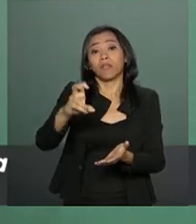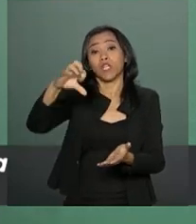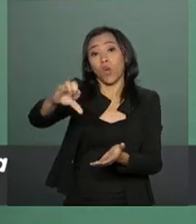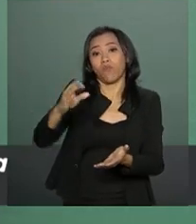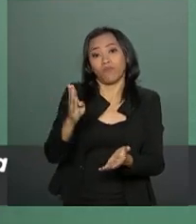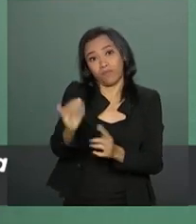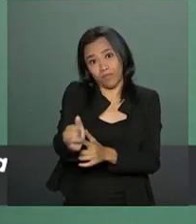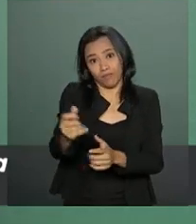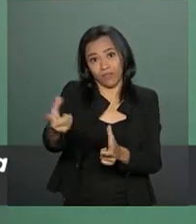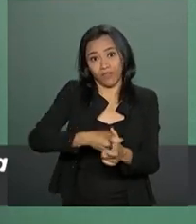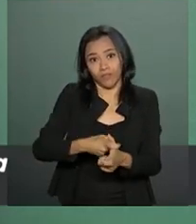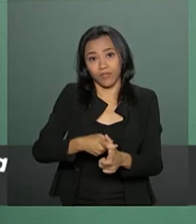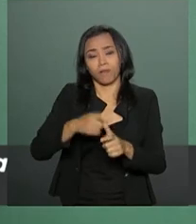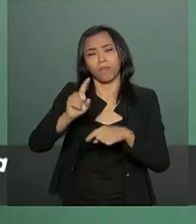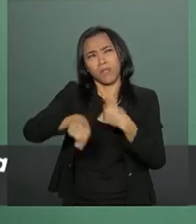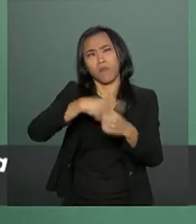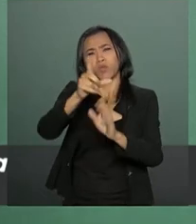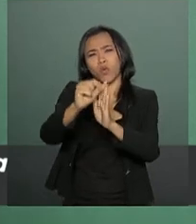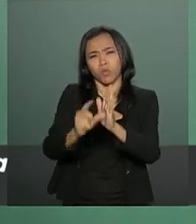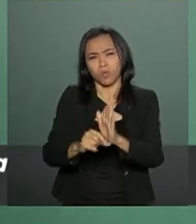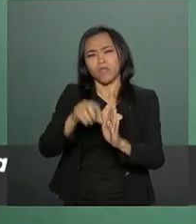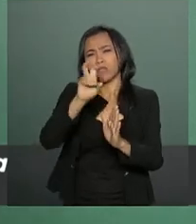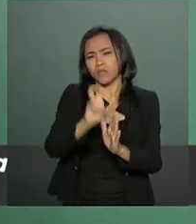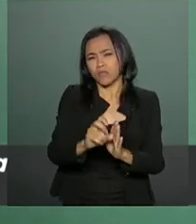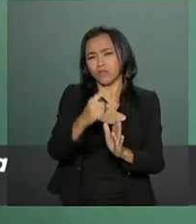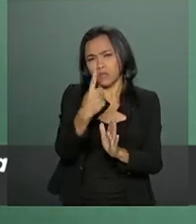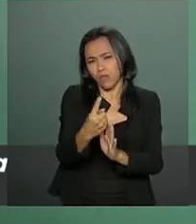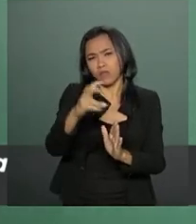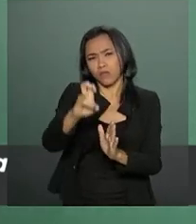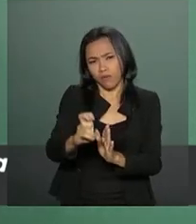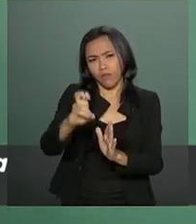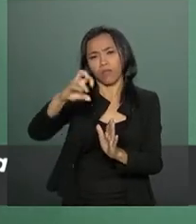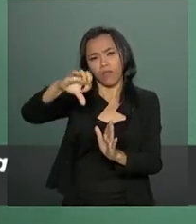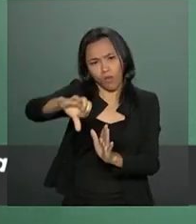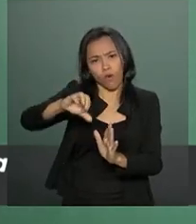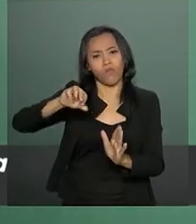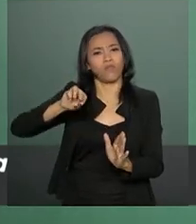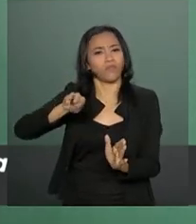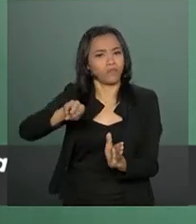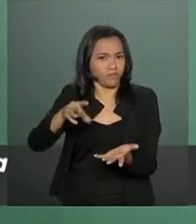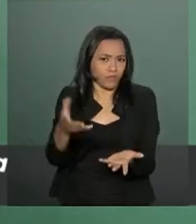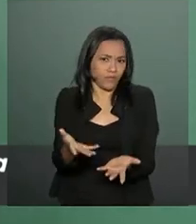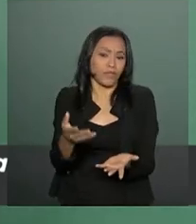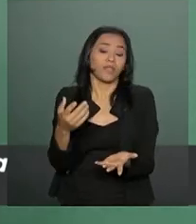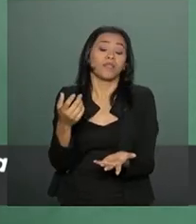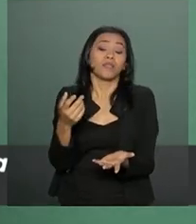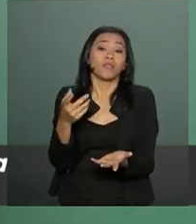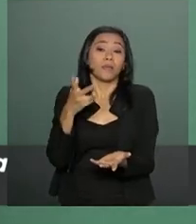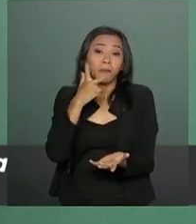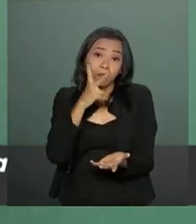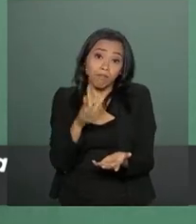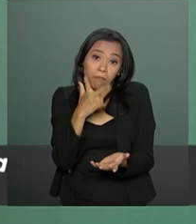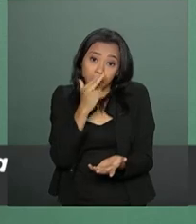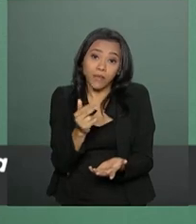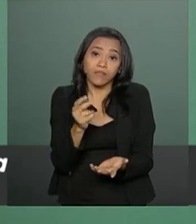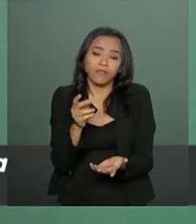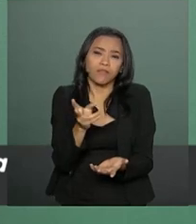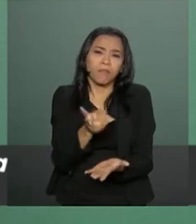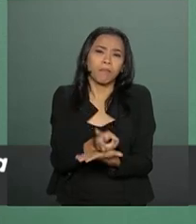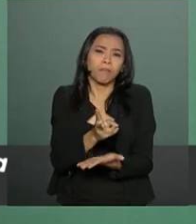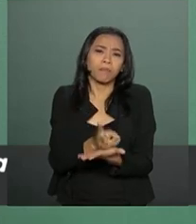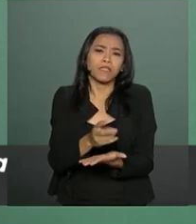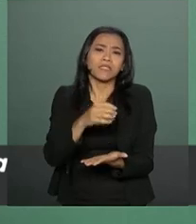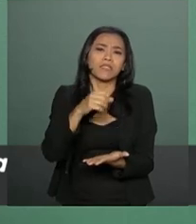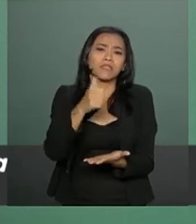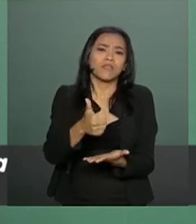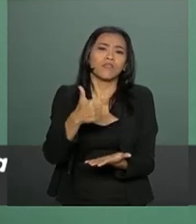estimamos no próximo orçamento 159 bilhões lamento neste ano entretanto vão remanescer ainda cerca de 25